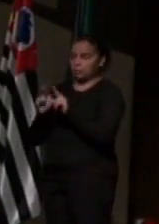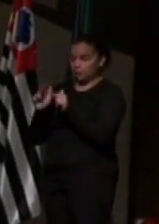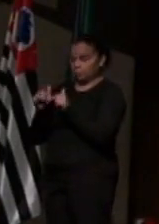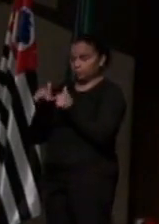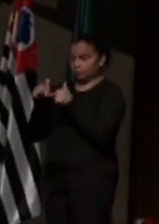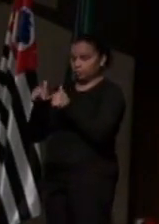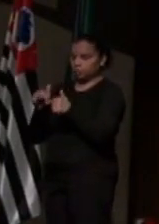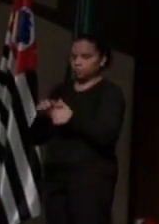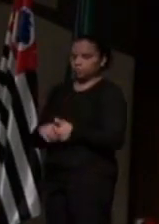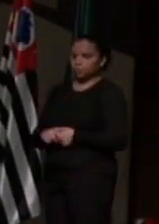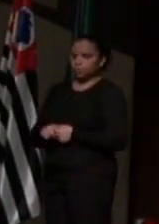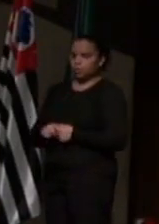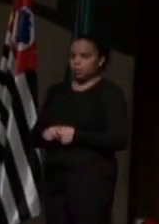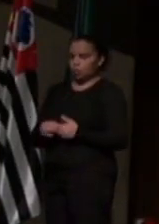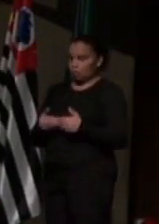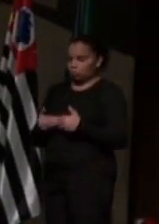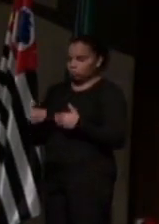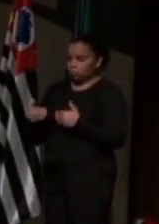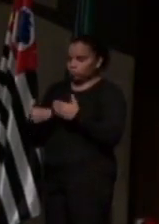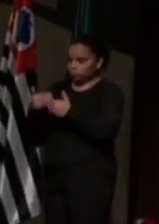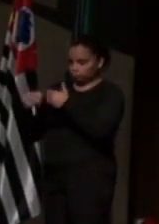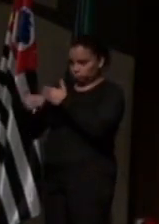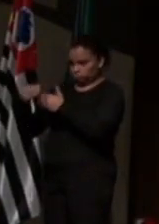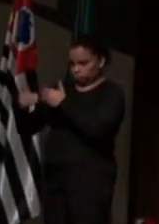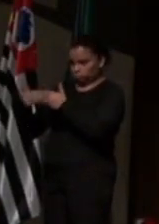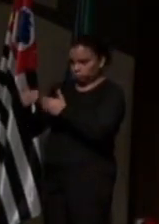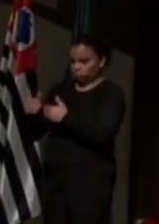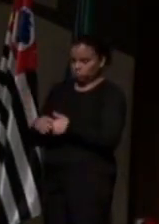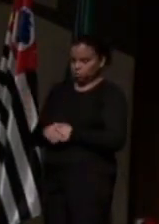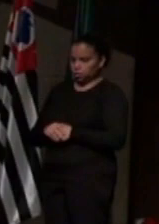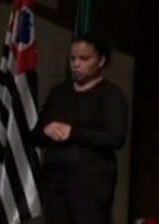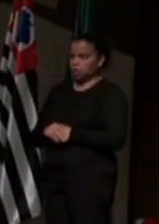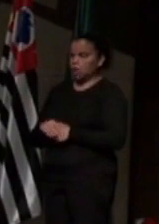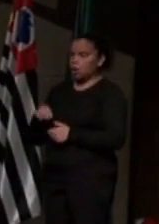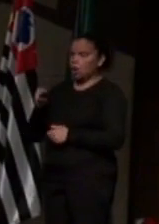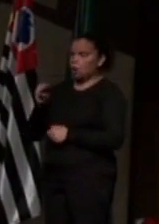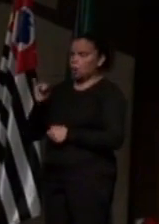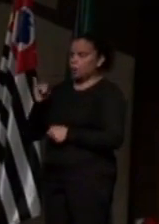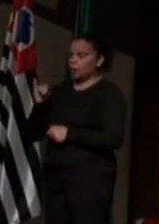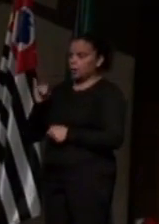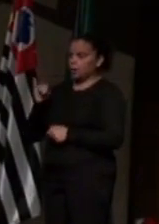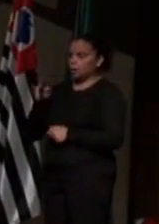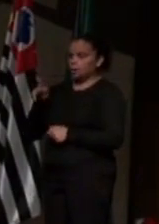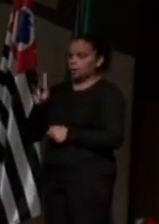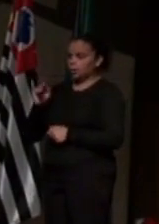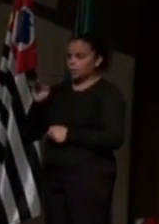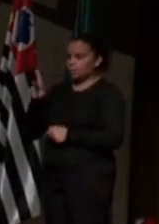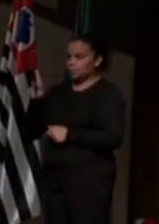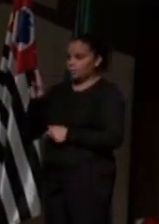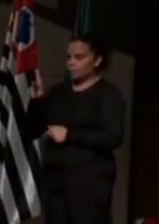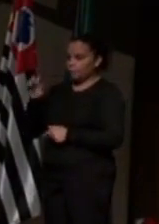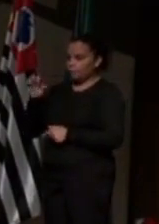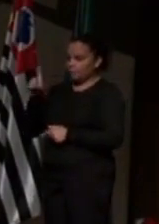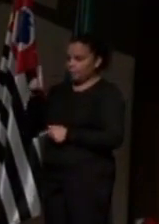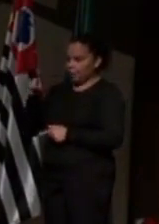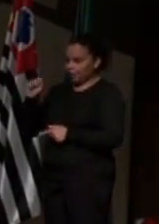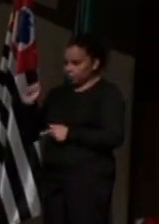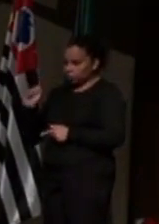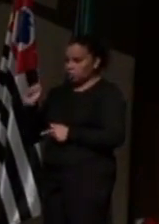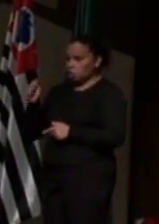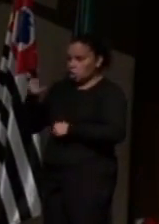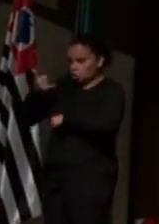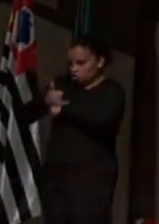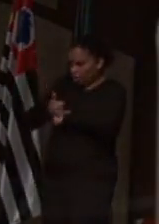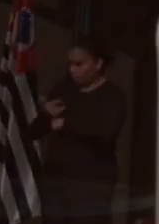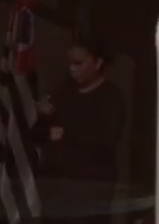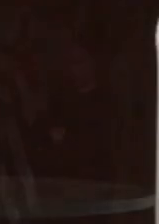ação durante esse processo. Primeiro elemento, a Wikipédia não tem dono. Estamos, portanto, fora